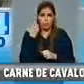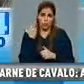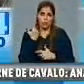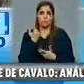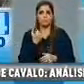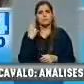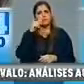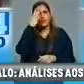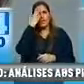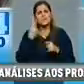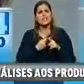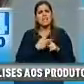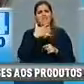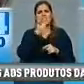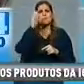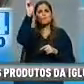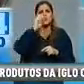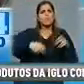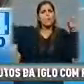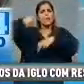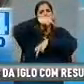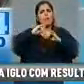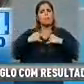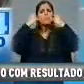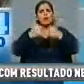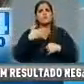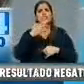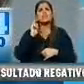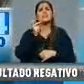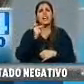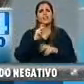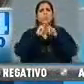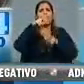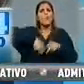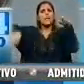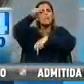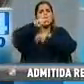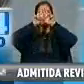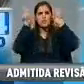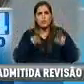número aqui interessante, 15% da mobilidade nos próximos 7 anos, mobilidade internacional. Mas para